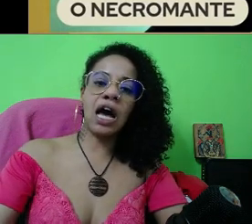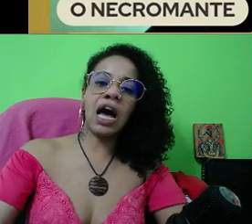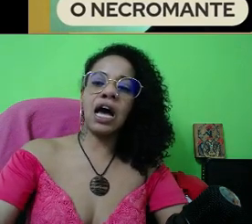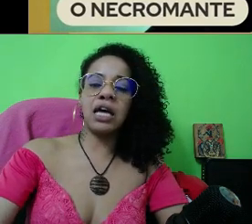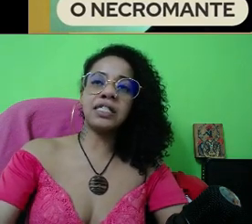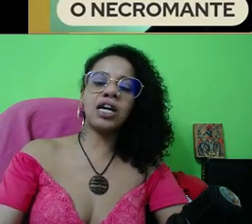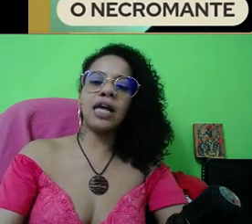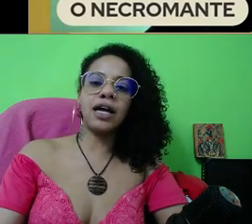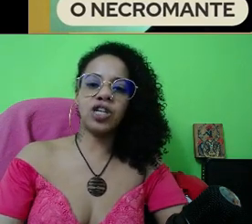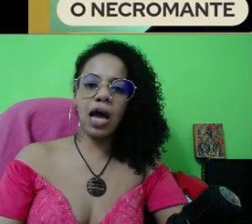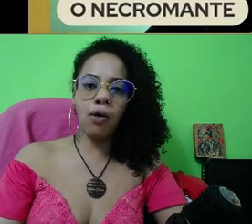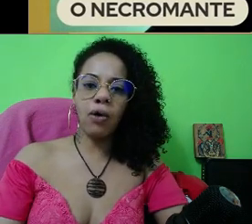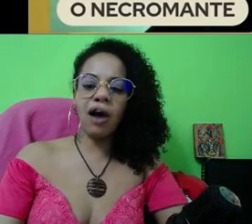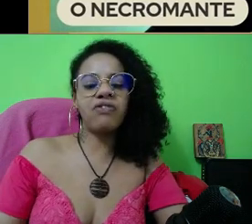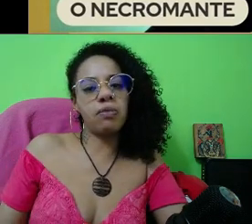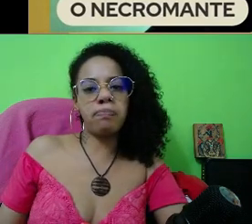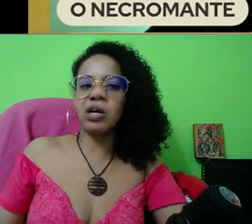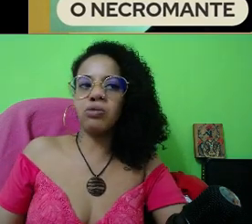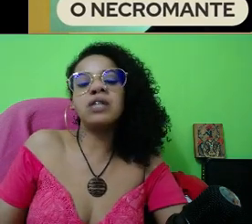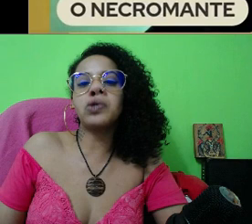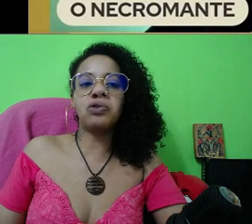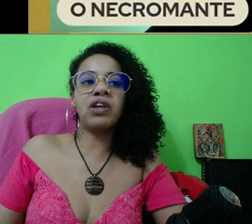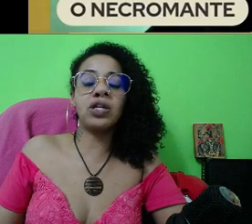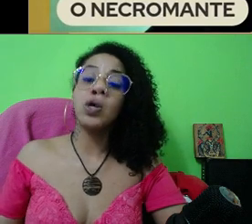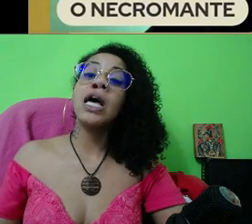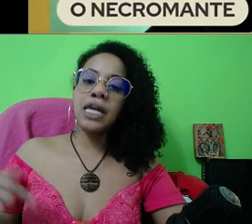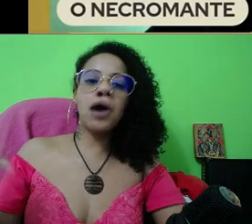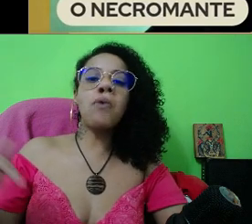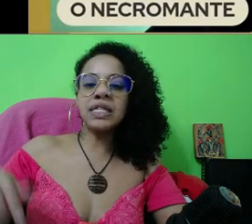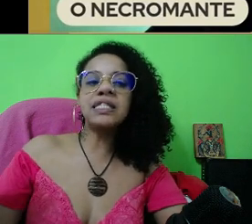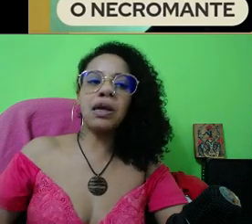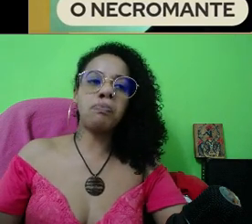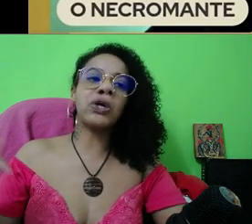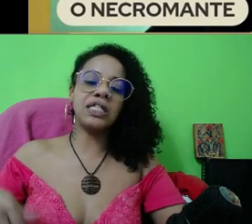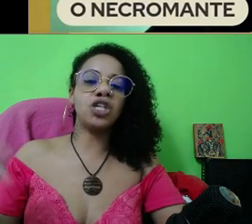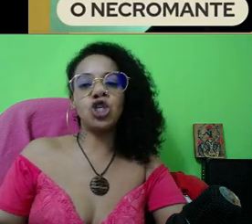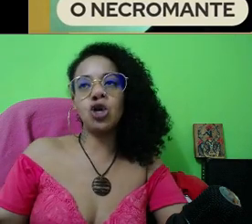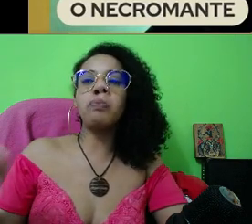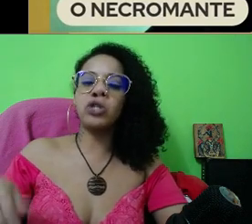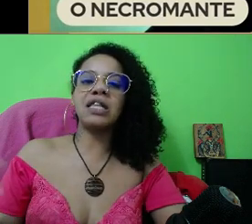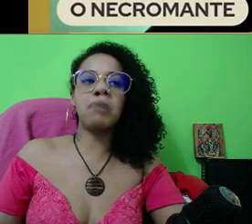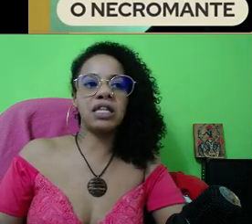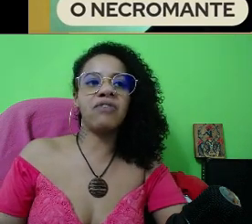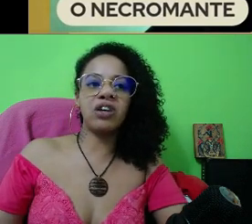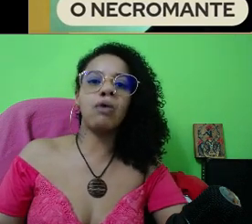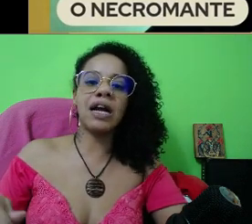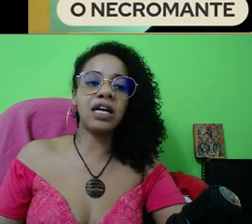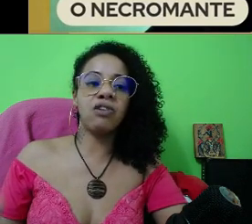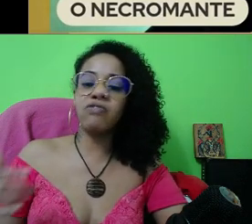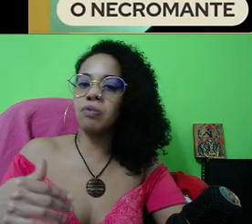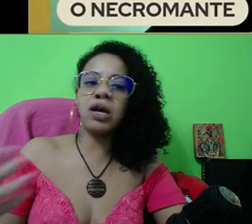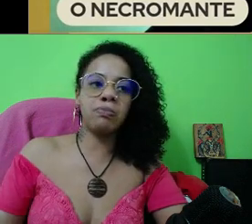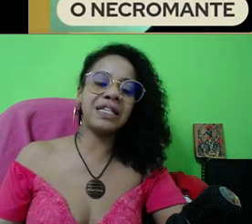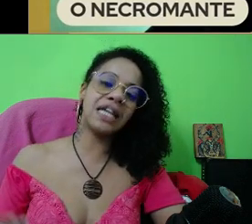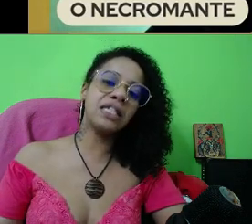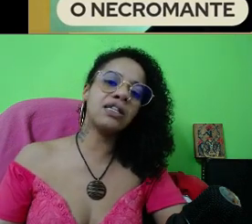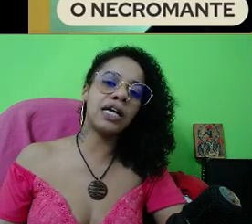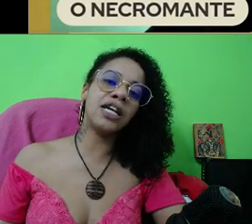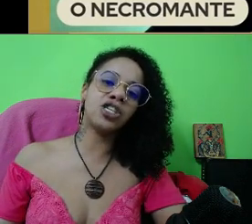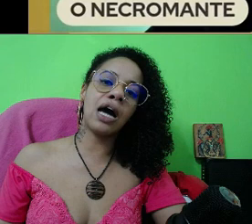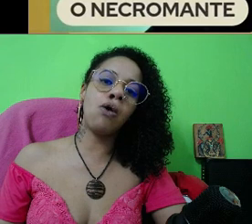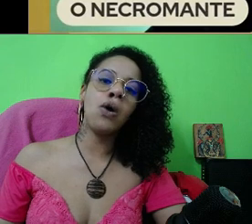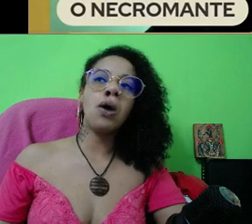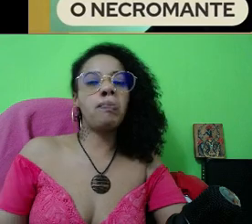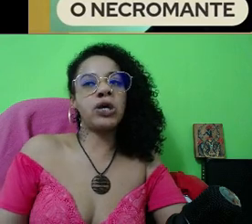a esquerda radical eu falo não é isso que eu tô falando não é sim porque se a gente não puder debater Vanguarda que eu falo mano mas